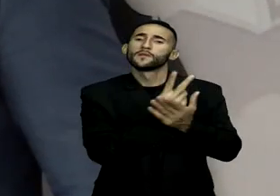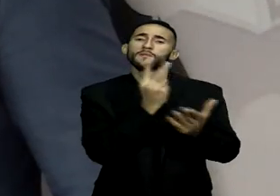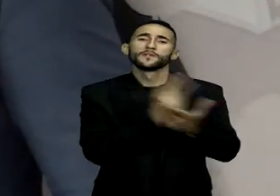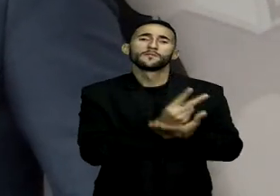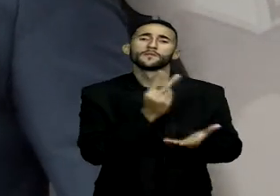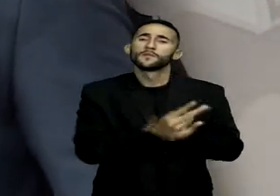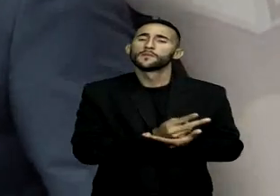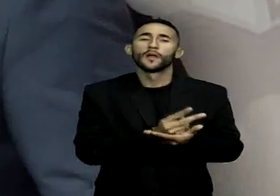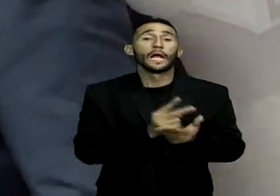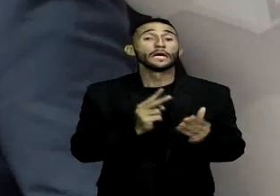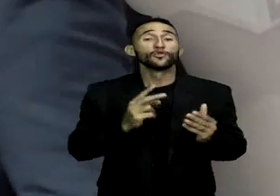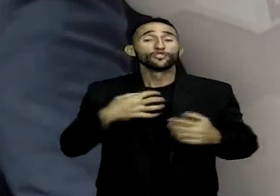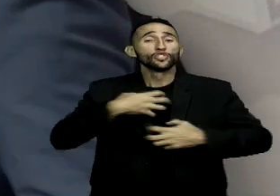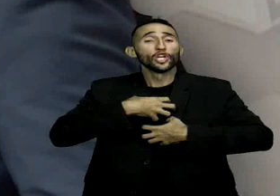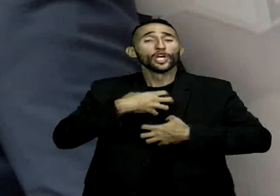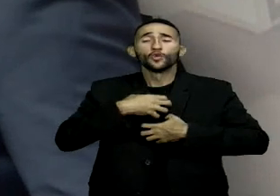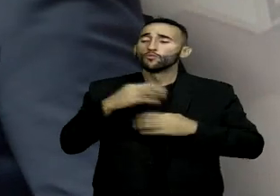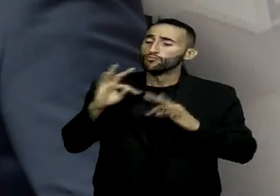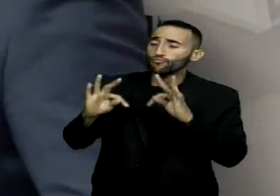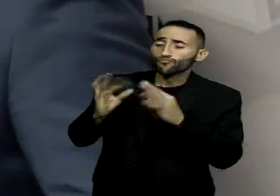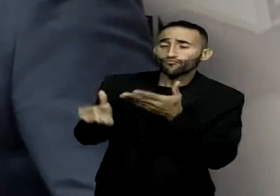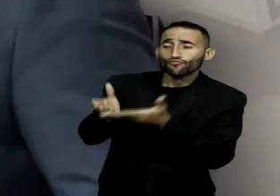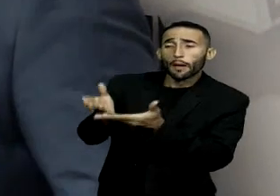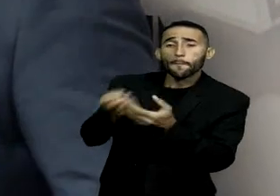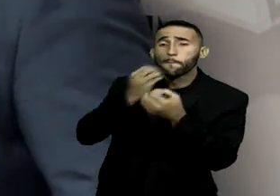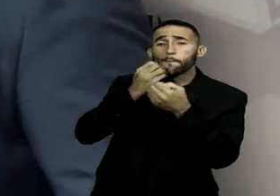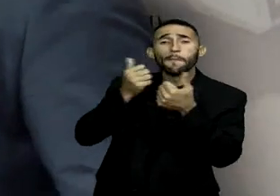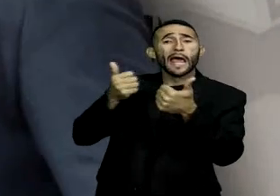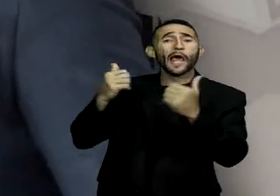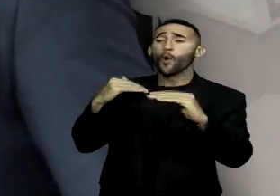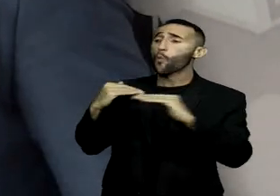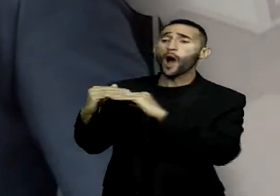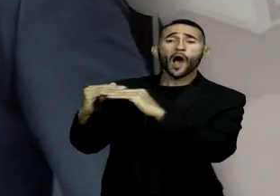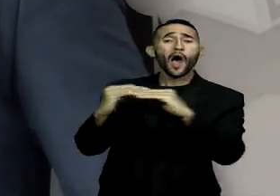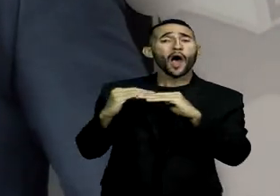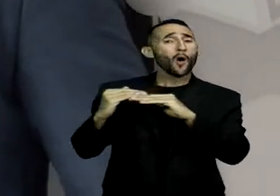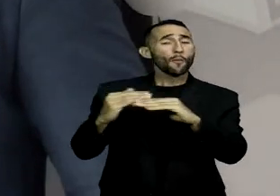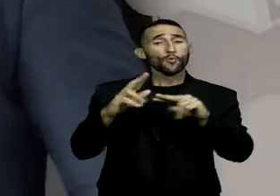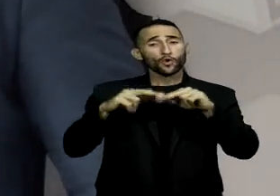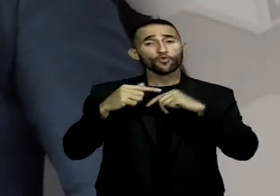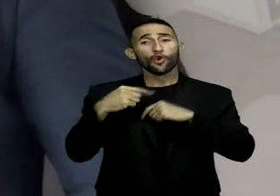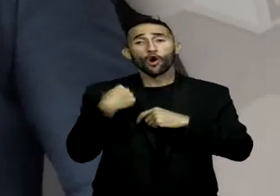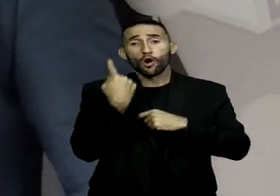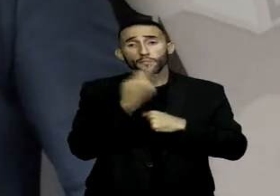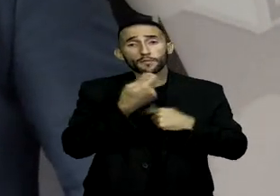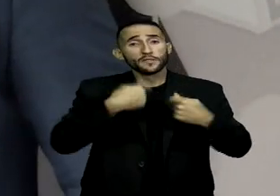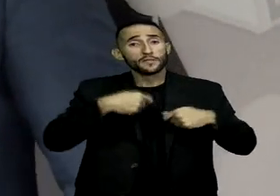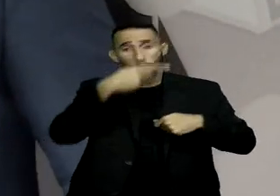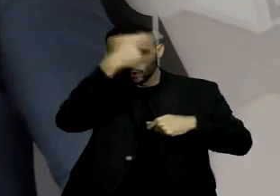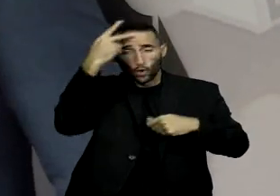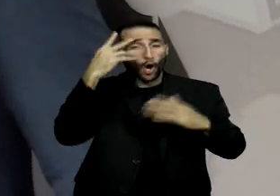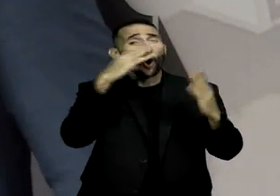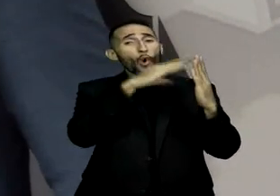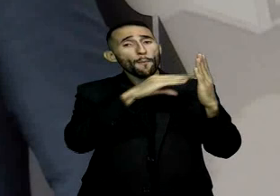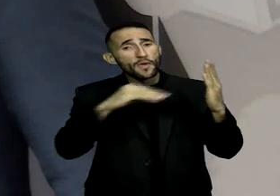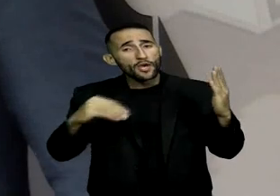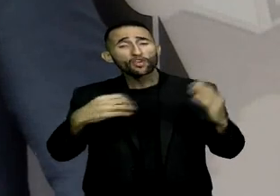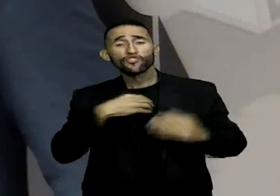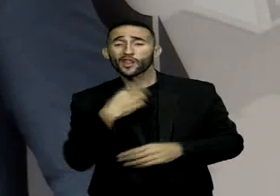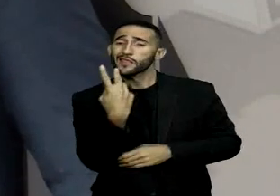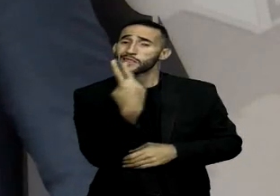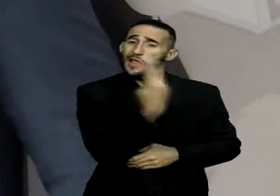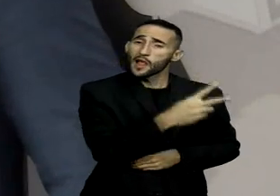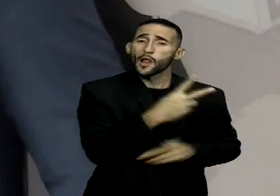pessoas. É isso que nós precisamos, é dessa humildade, desse respeito, que eu tenho certeza que a nossa cidade vai muito longe e nós